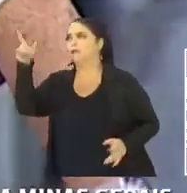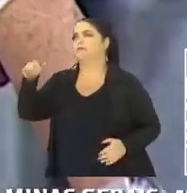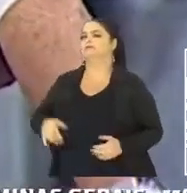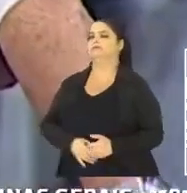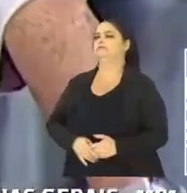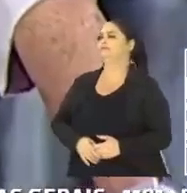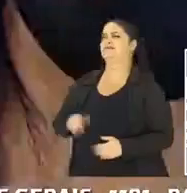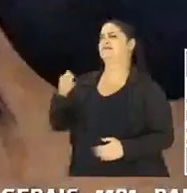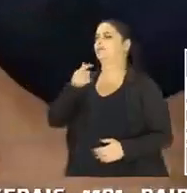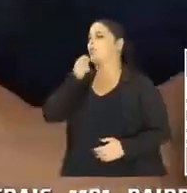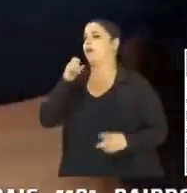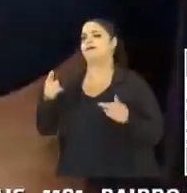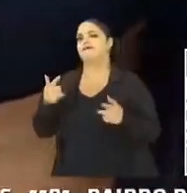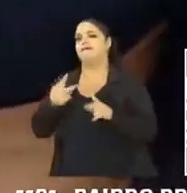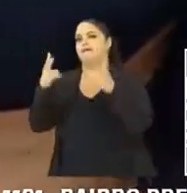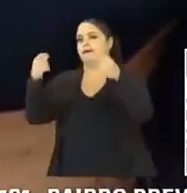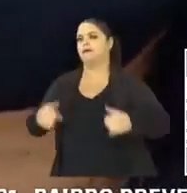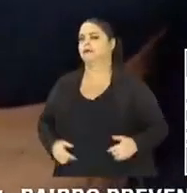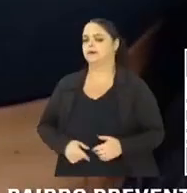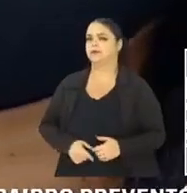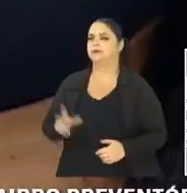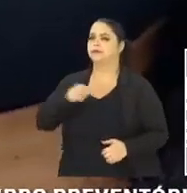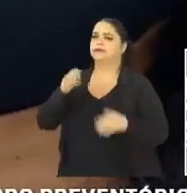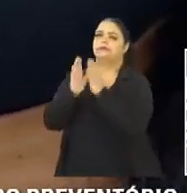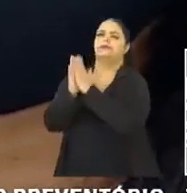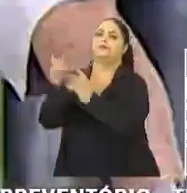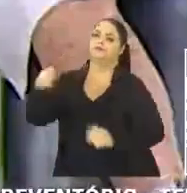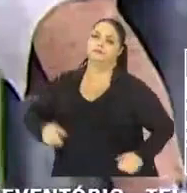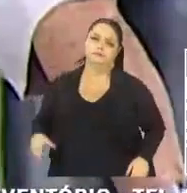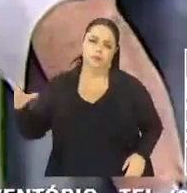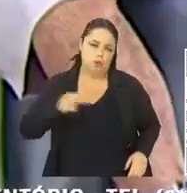deixa o homem vencer. Puxa, que oração, hein?